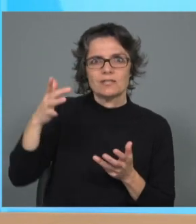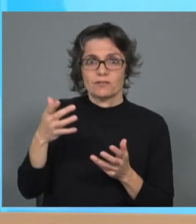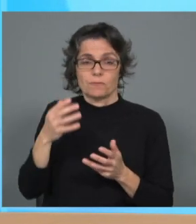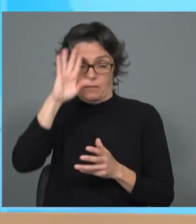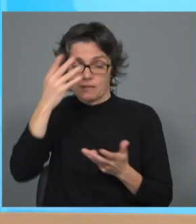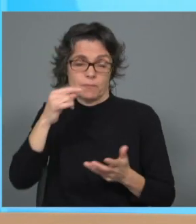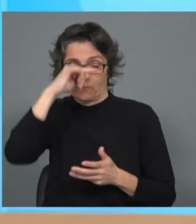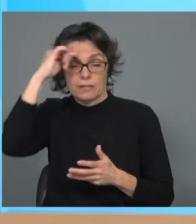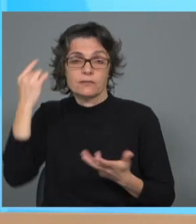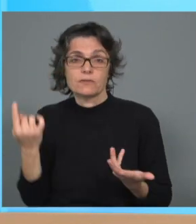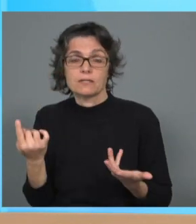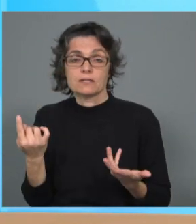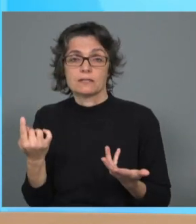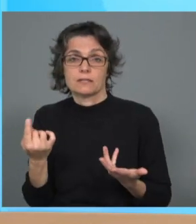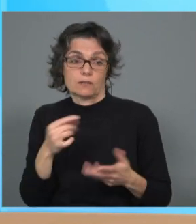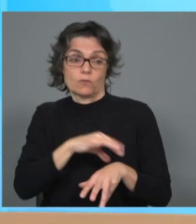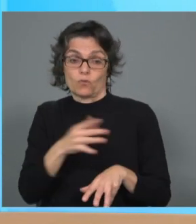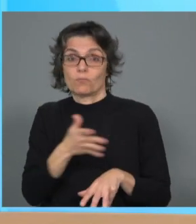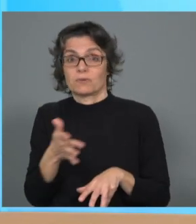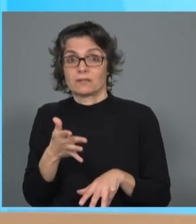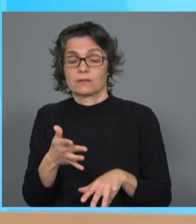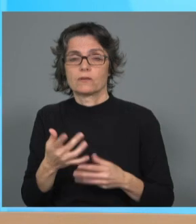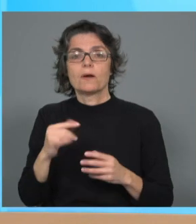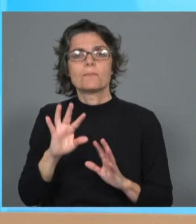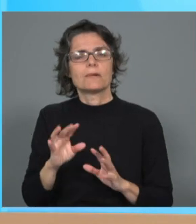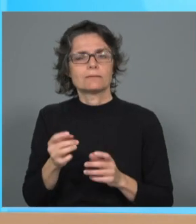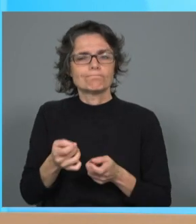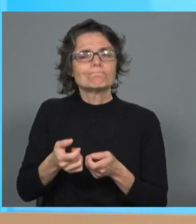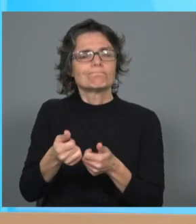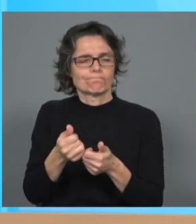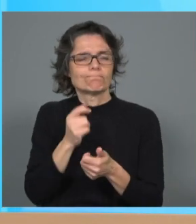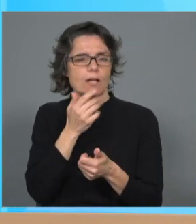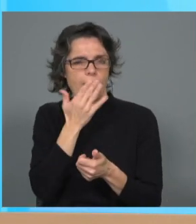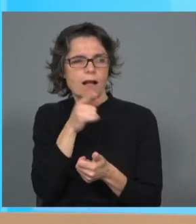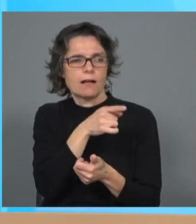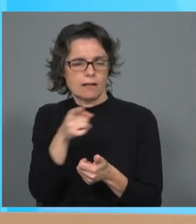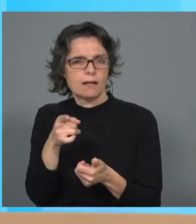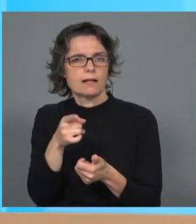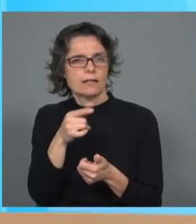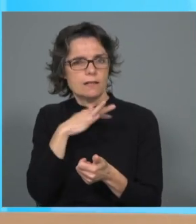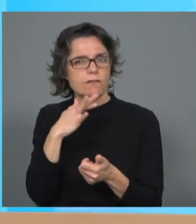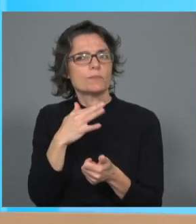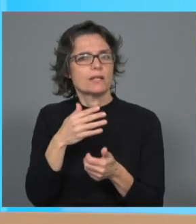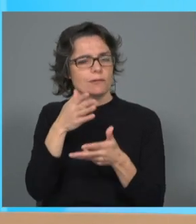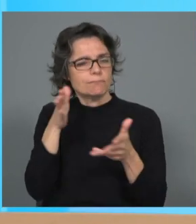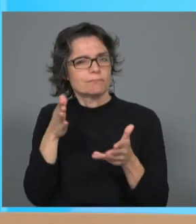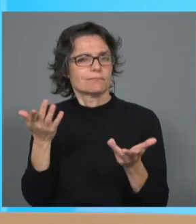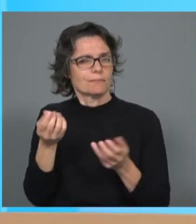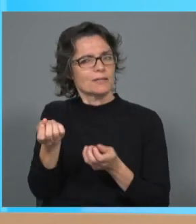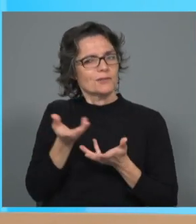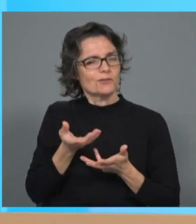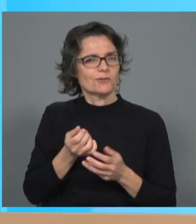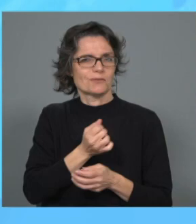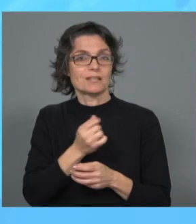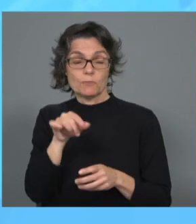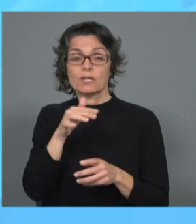óbvias que atravessamos, mas a pouco e pouco começa a ser desbloqueada essa ideia, essa possibilidade. E será o convite que vai chegar às